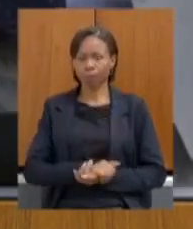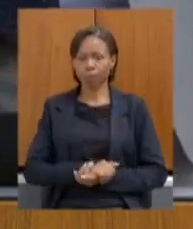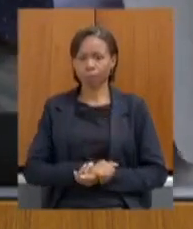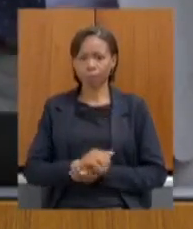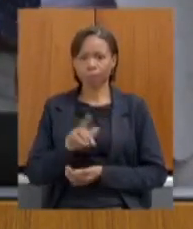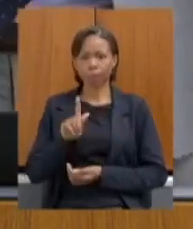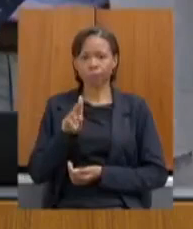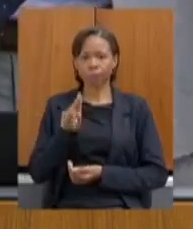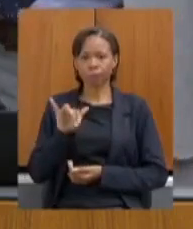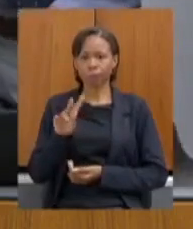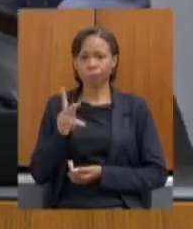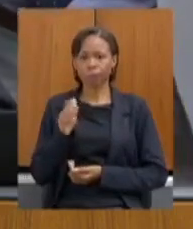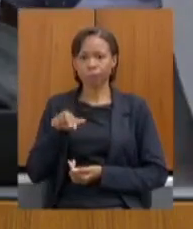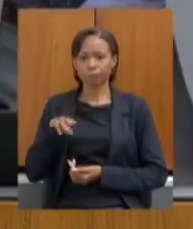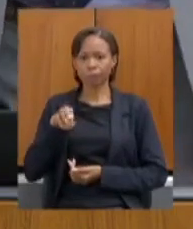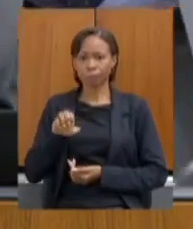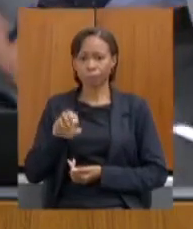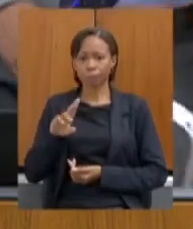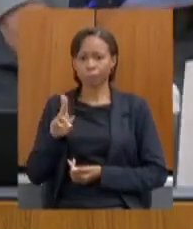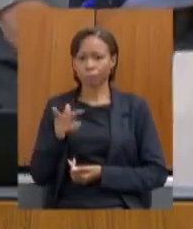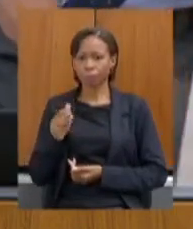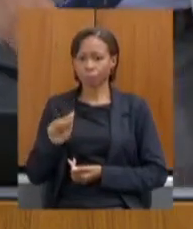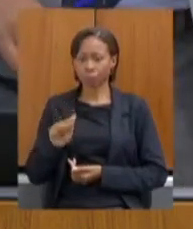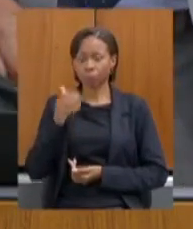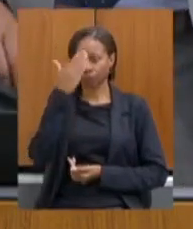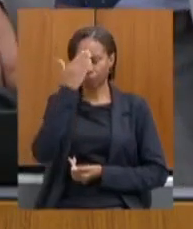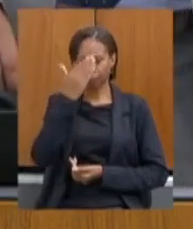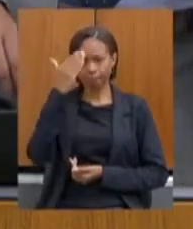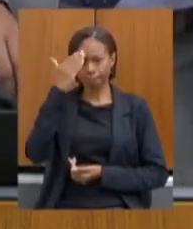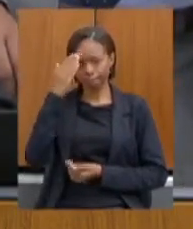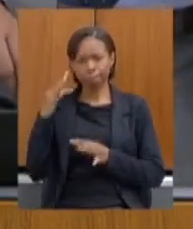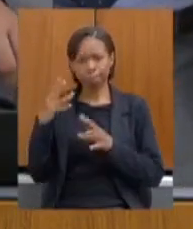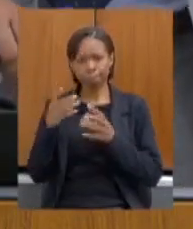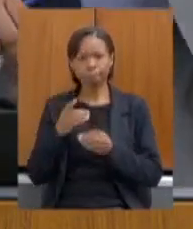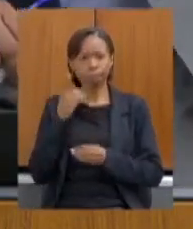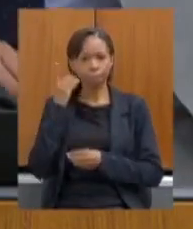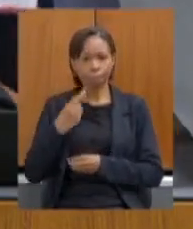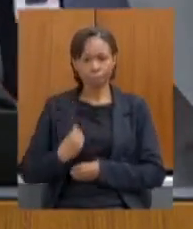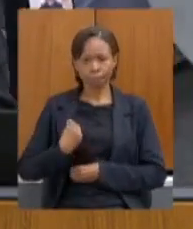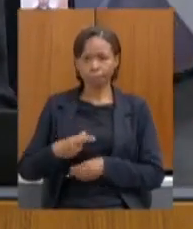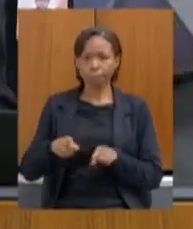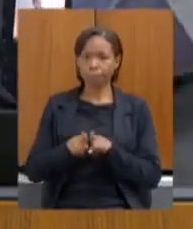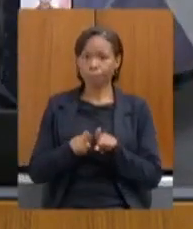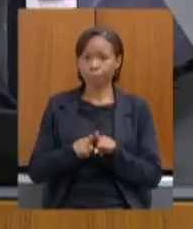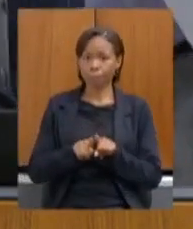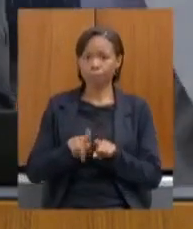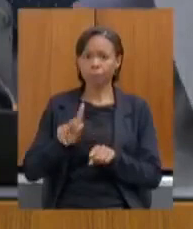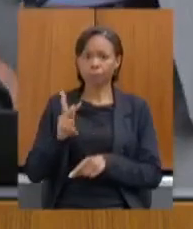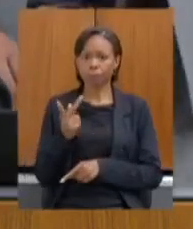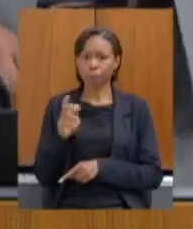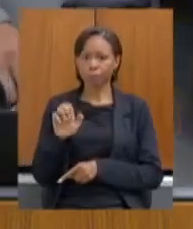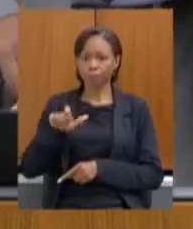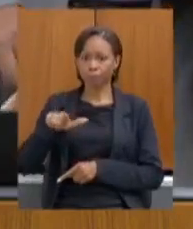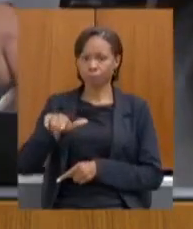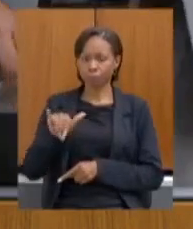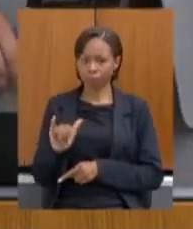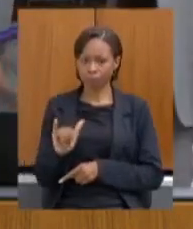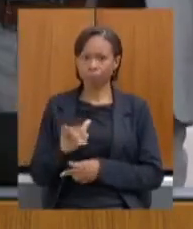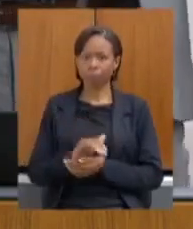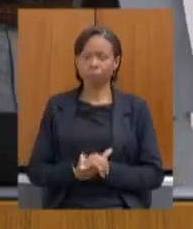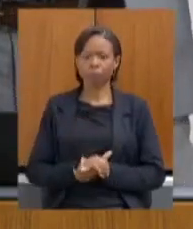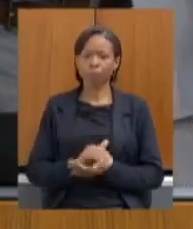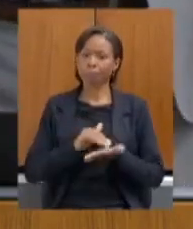Guilherme da Cunha, muito obrigado por estar aqui presente. E nosso grande amigo aqui, Elita Arquini, muito obrigado. Deputado Gustavo